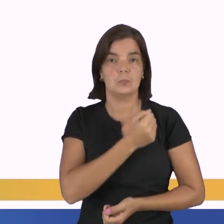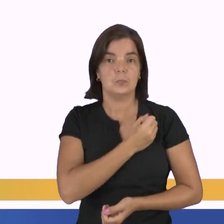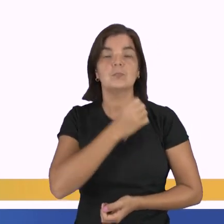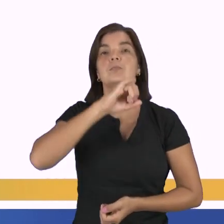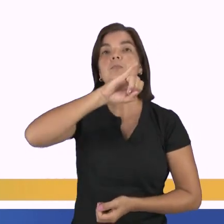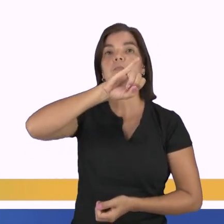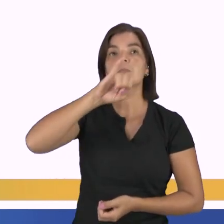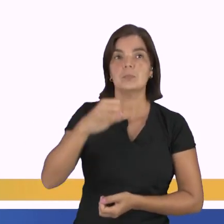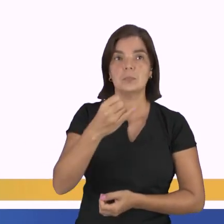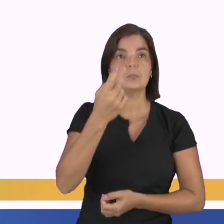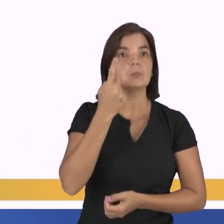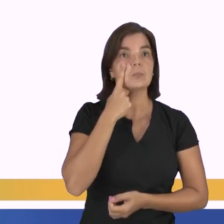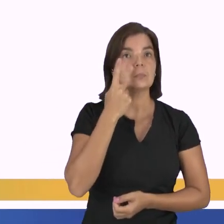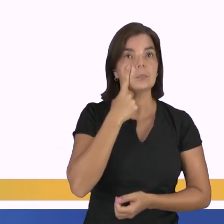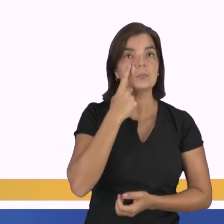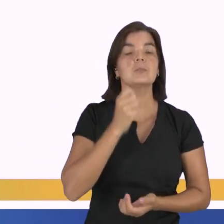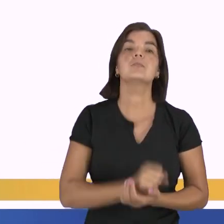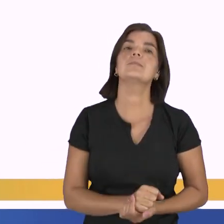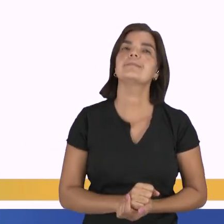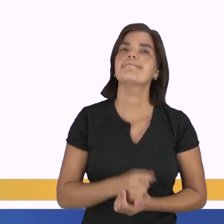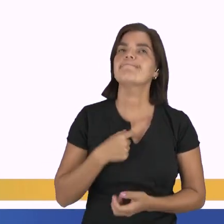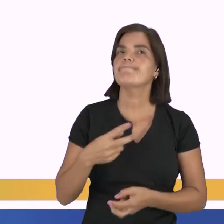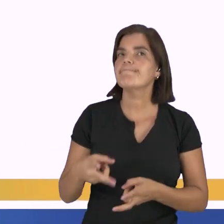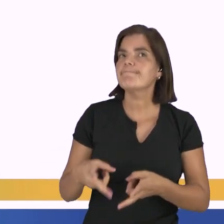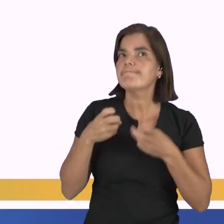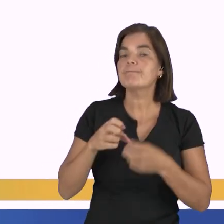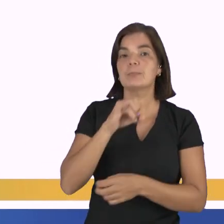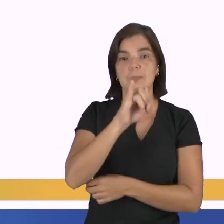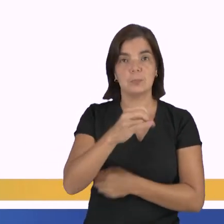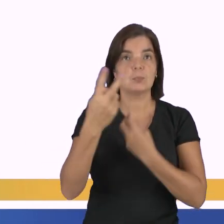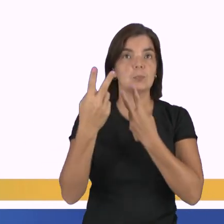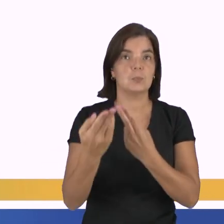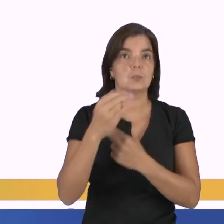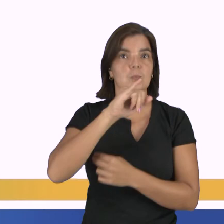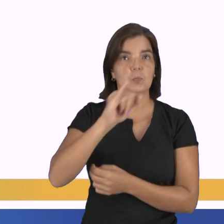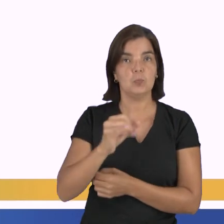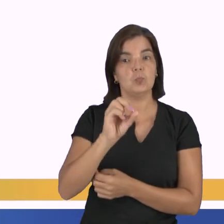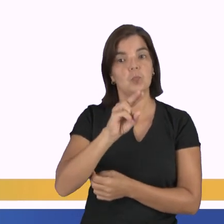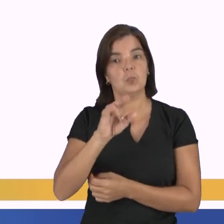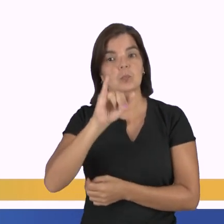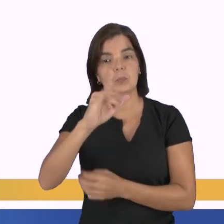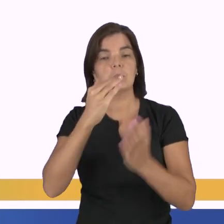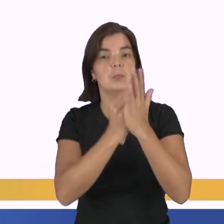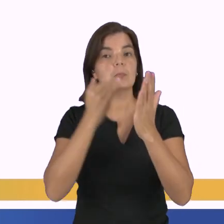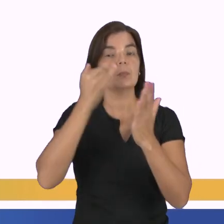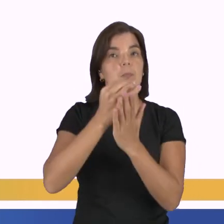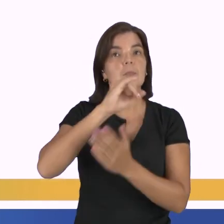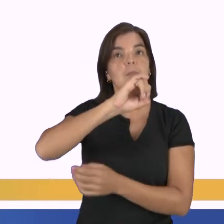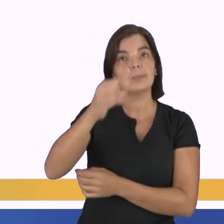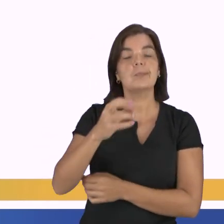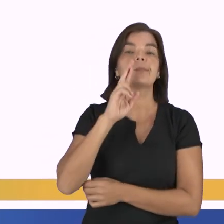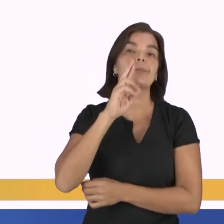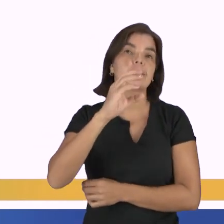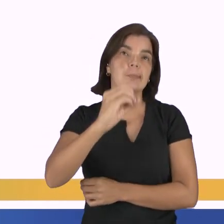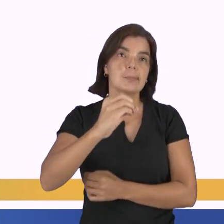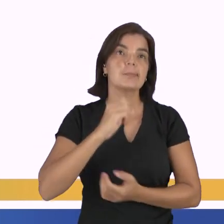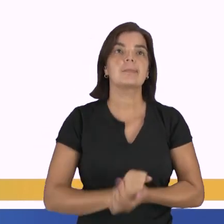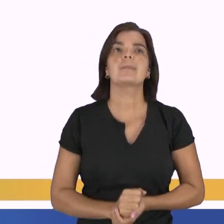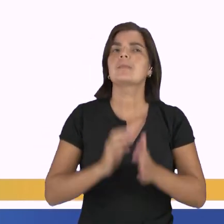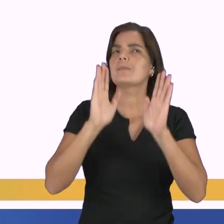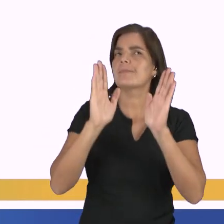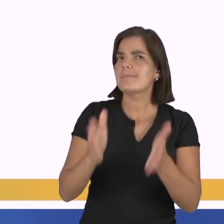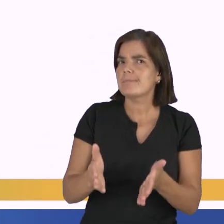da colônia cá do Projota observando a tabela plantamos que quando ir = j ou e é maior que J O resultado é zero